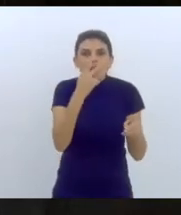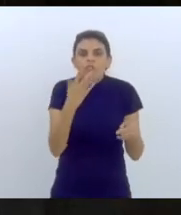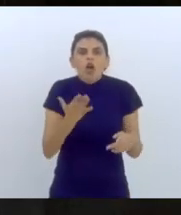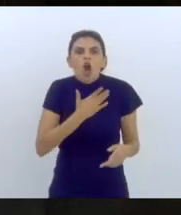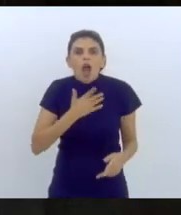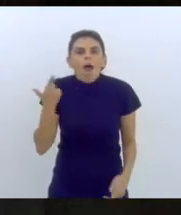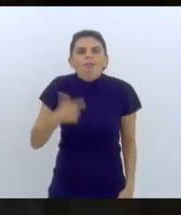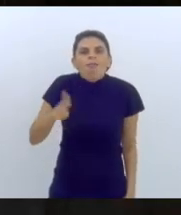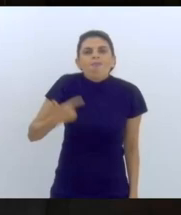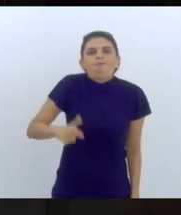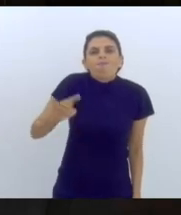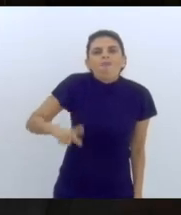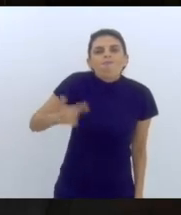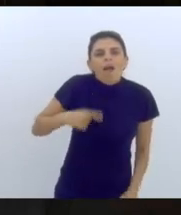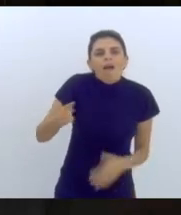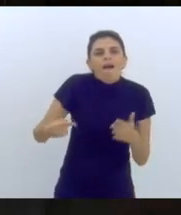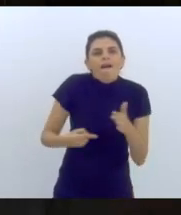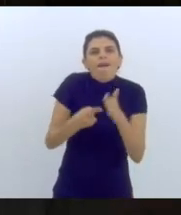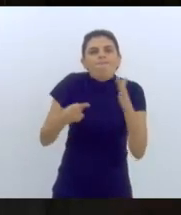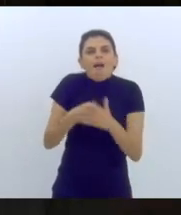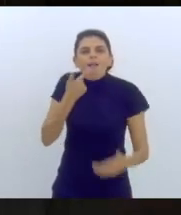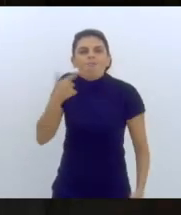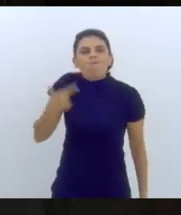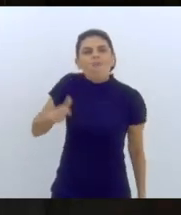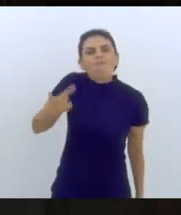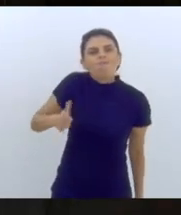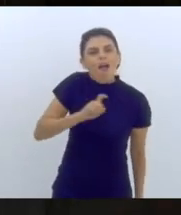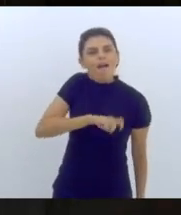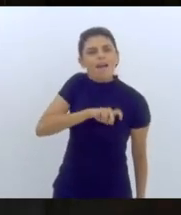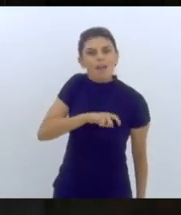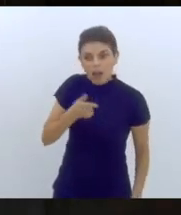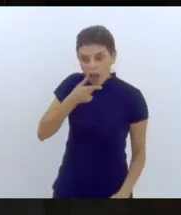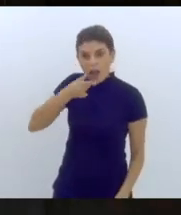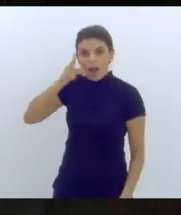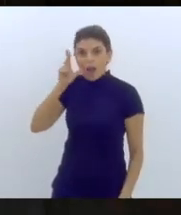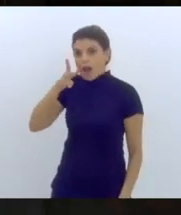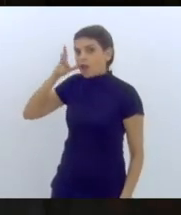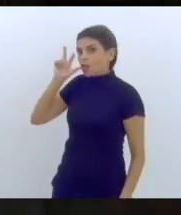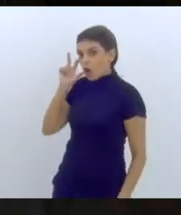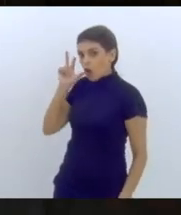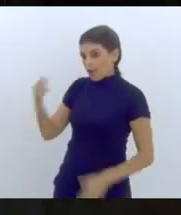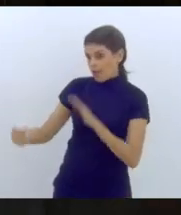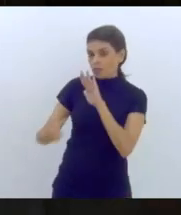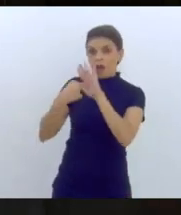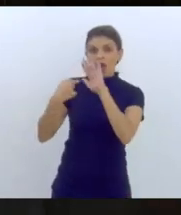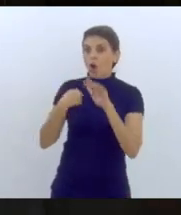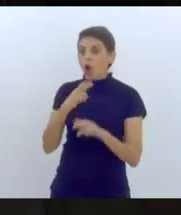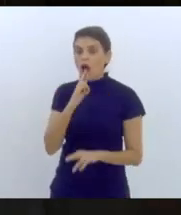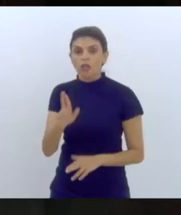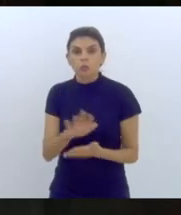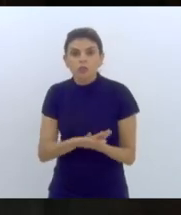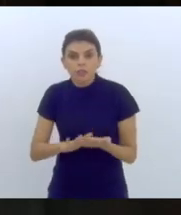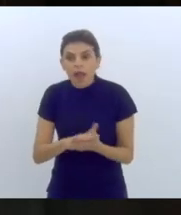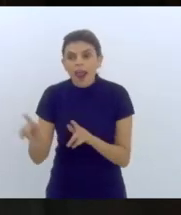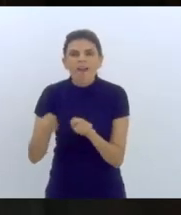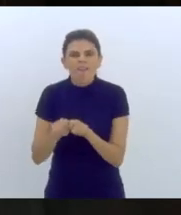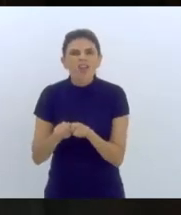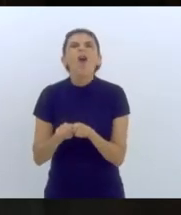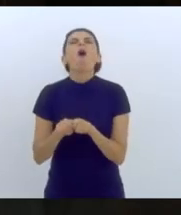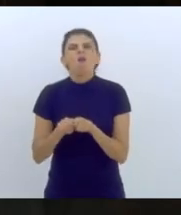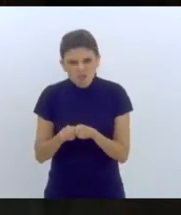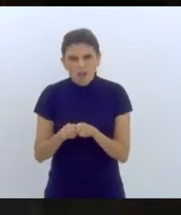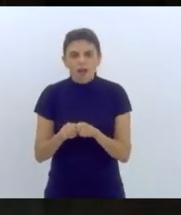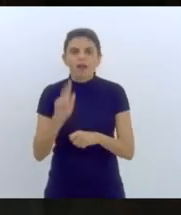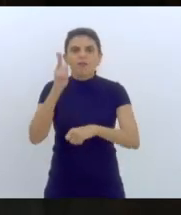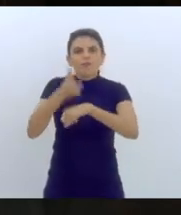alimentam. Se alimentam de forjar essas situações. Anteontem atacou. Aí a gente não respondeu. Aí o que ele fez? Colocou